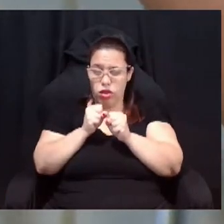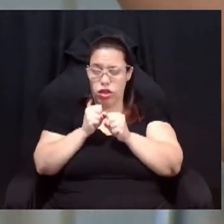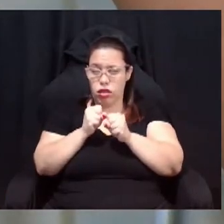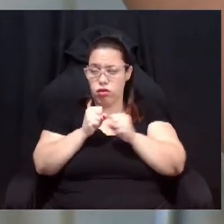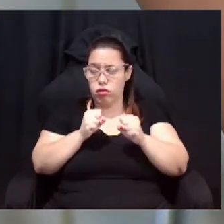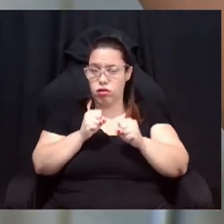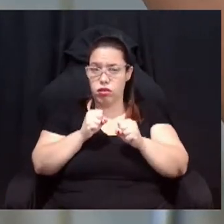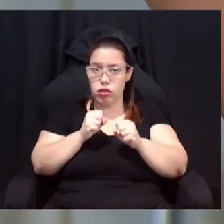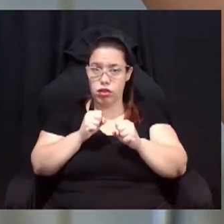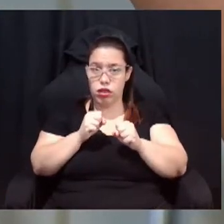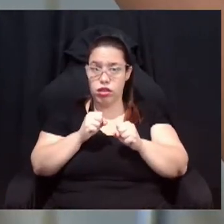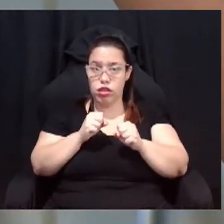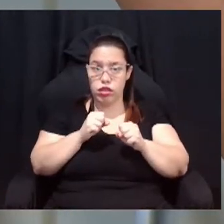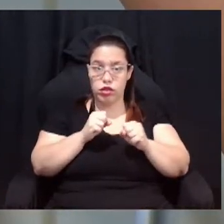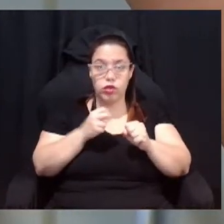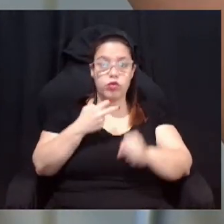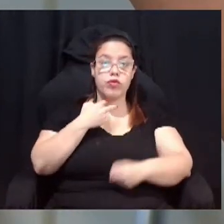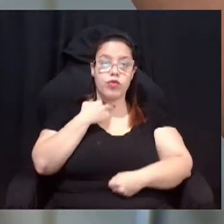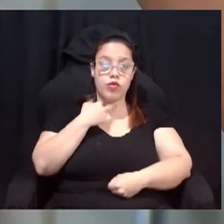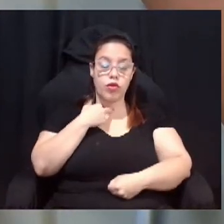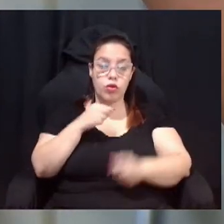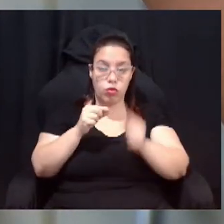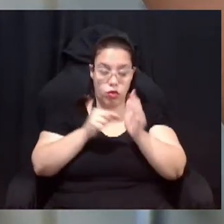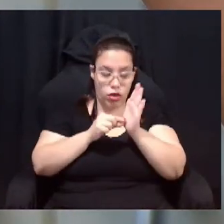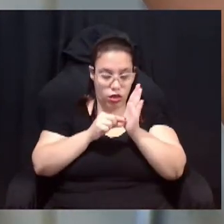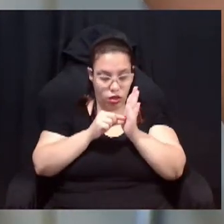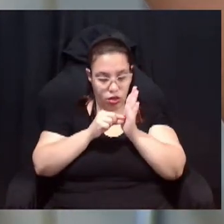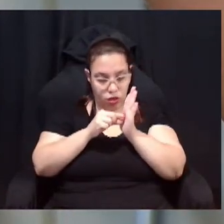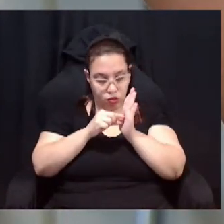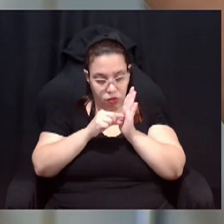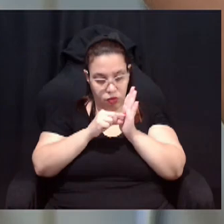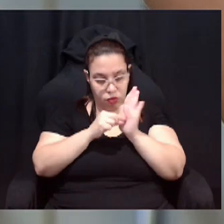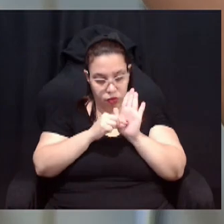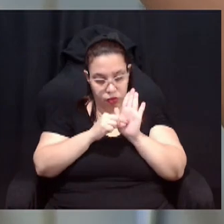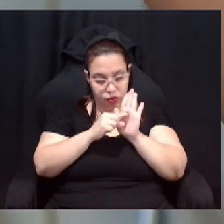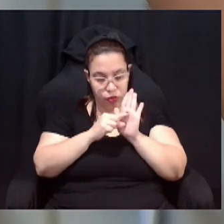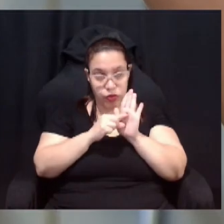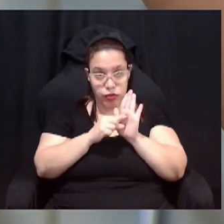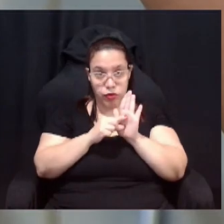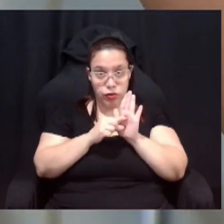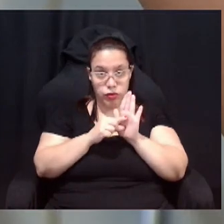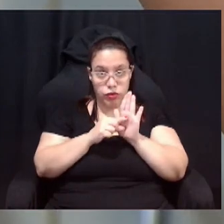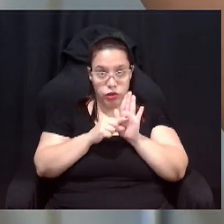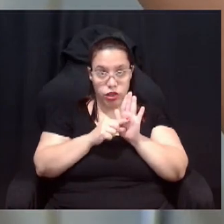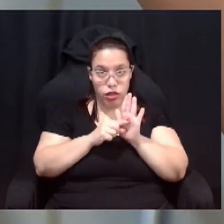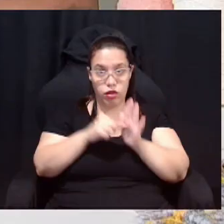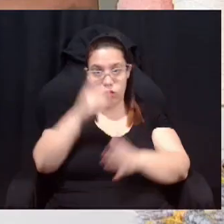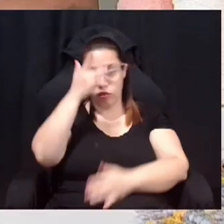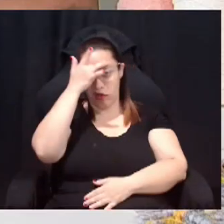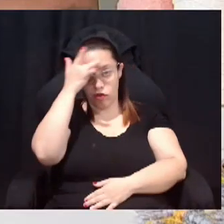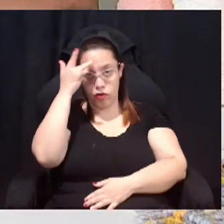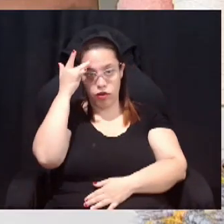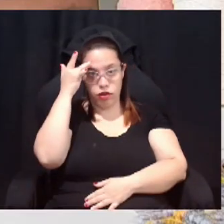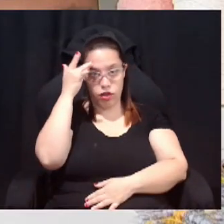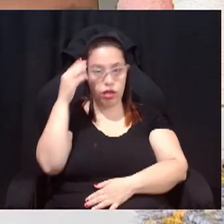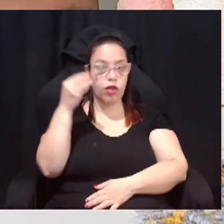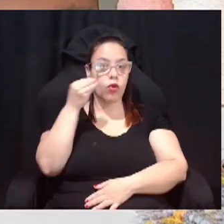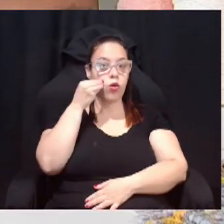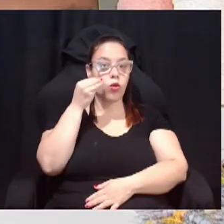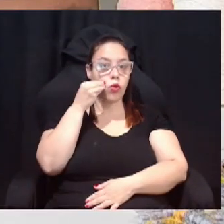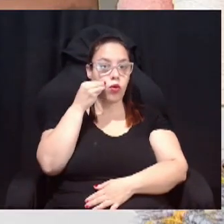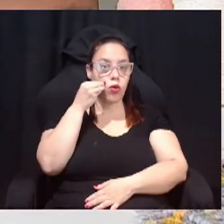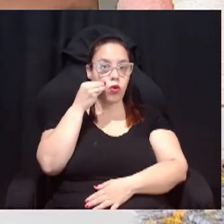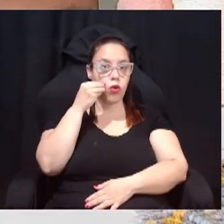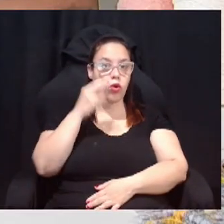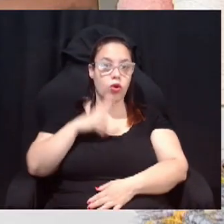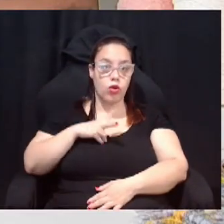arremate, né? Não pode ficar tão aberto. Vai de cada pessoa, mas eu tento dizer assim, tem que ser um ponto firme, mas